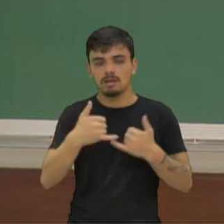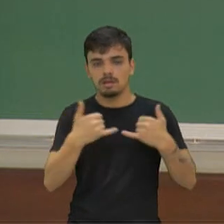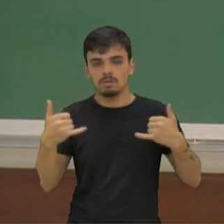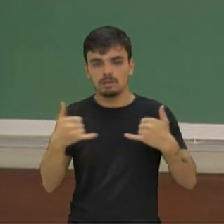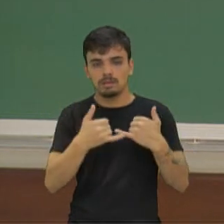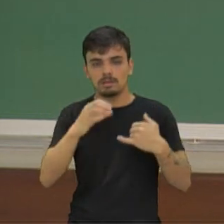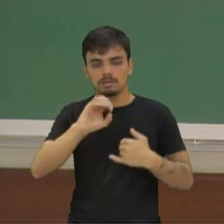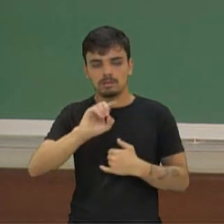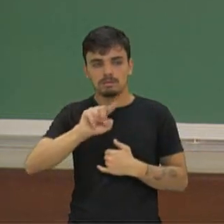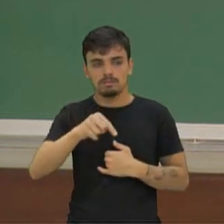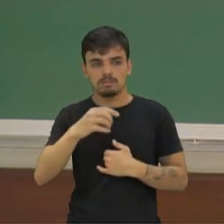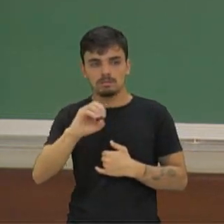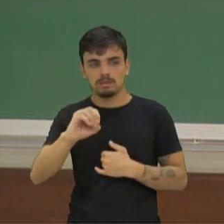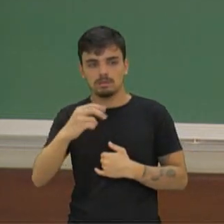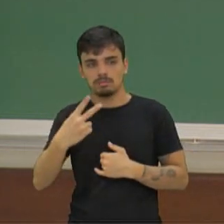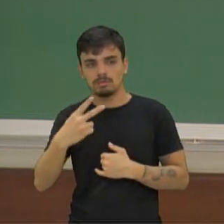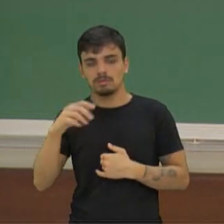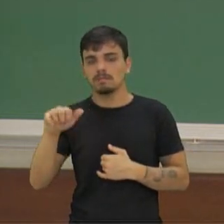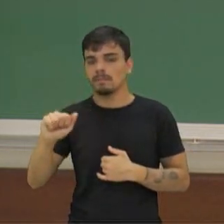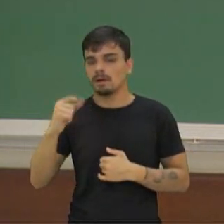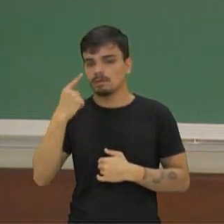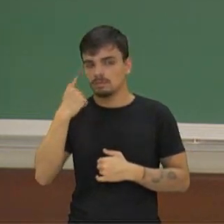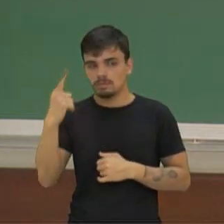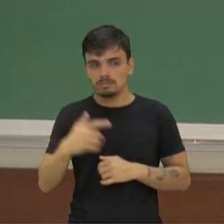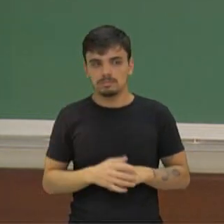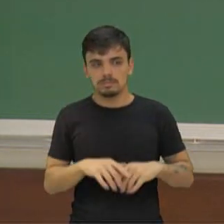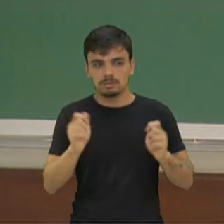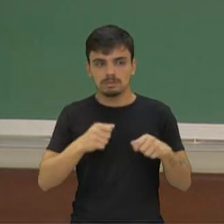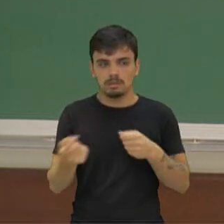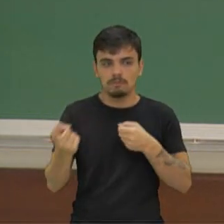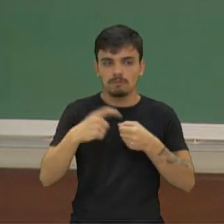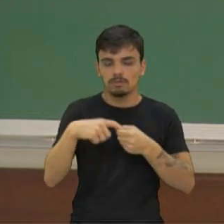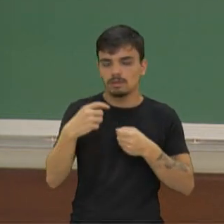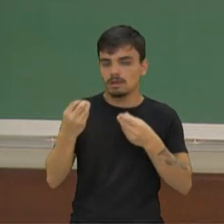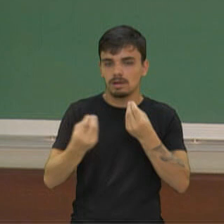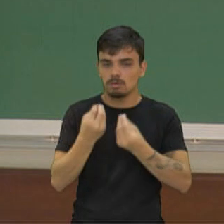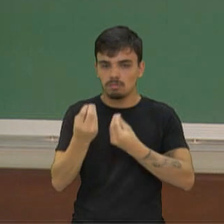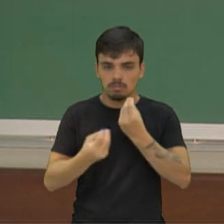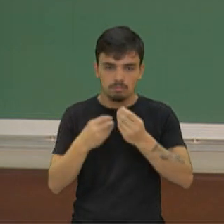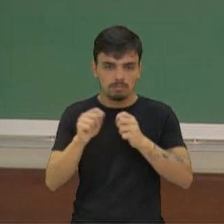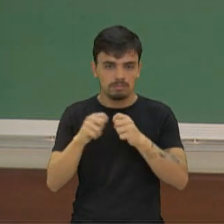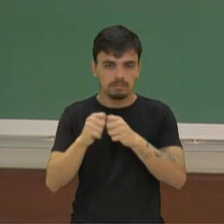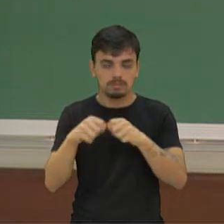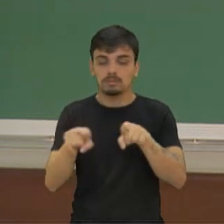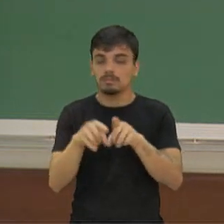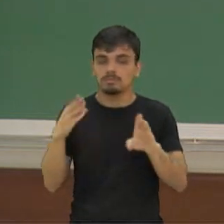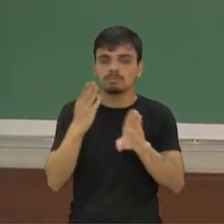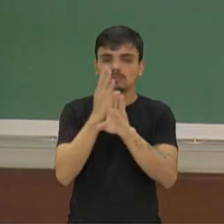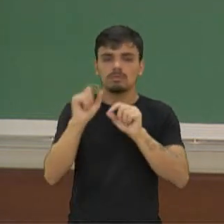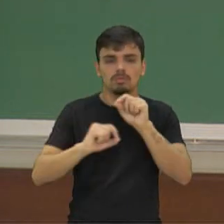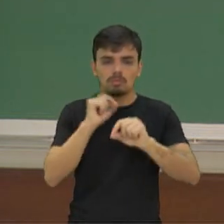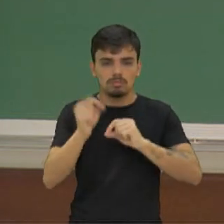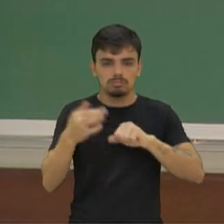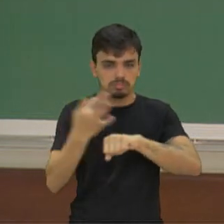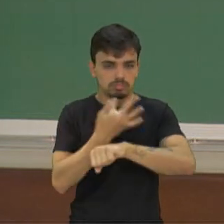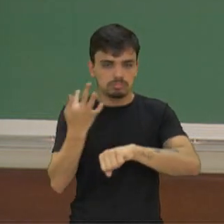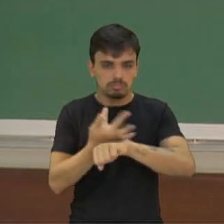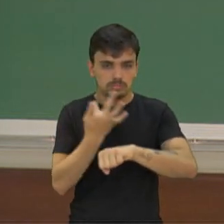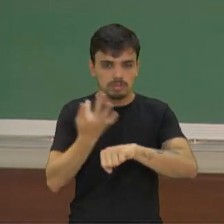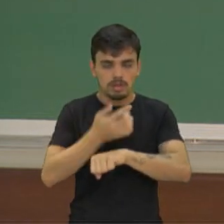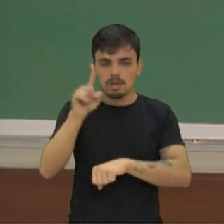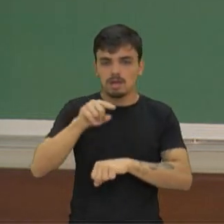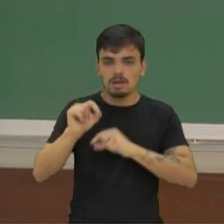amperes. Agora, eu posso aplicar o Uri novamente, voltar no que eu estava fazendo, e descobrir que a resistência